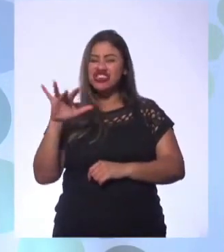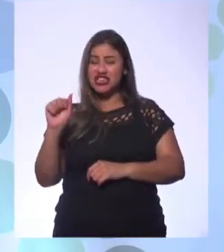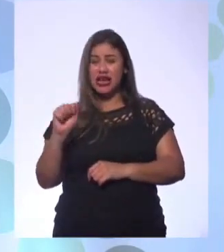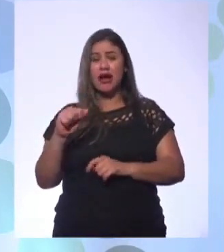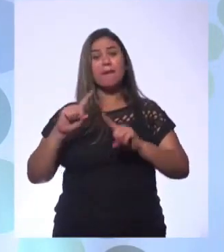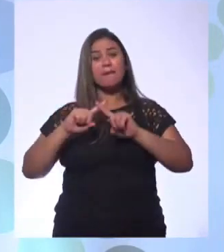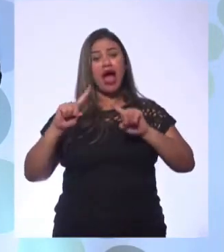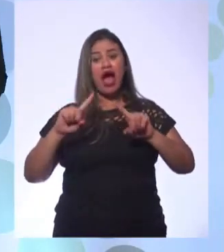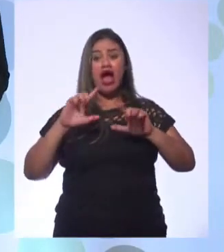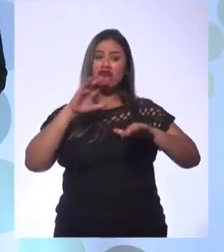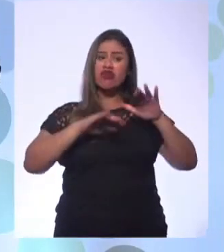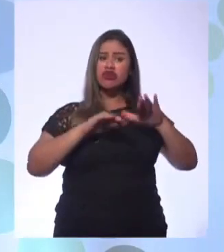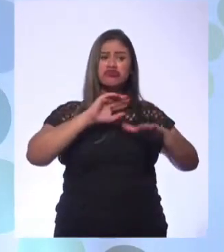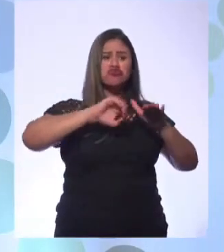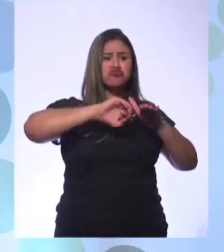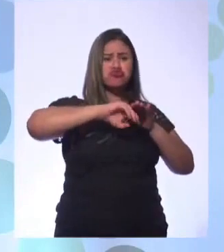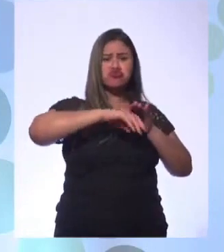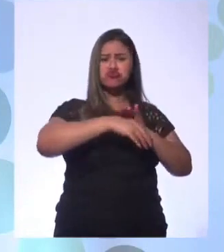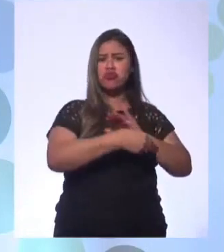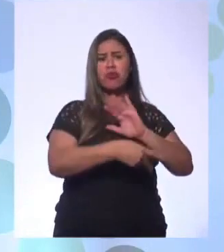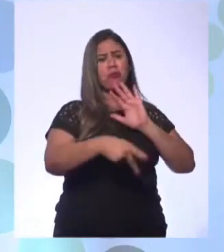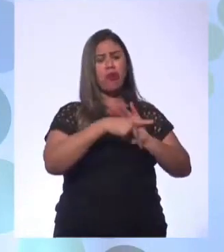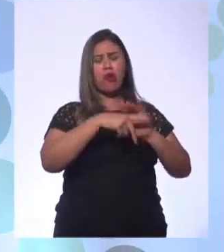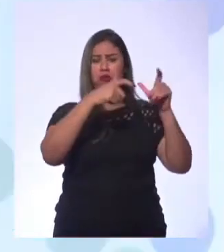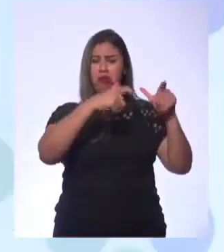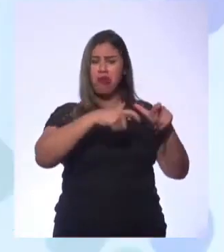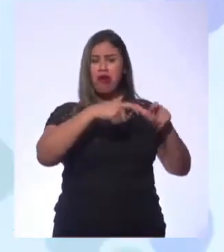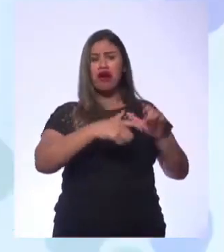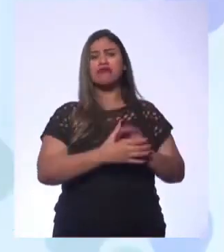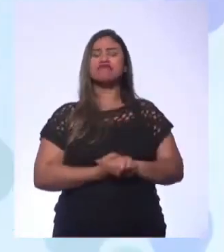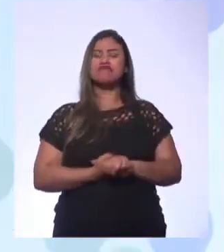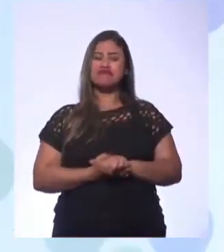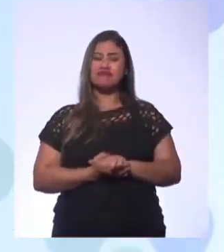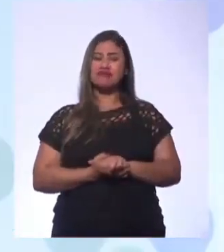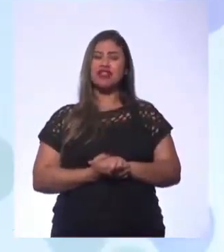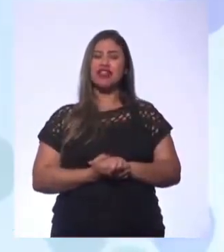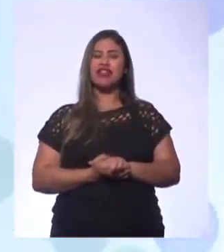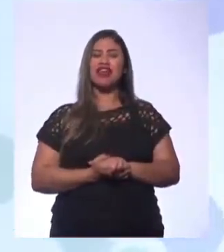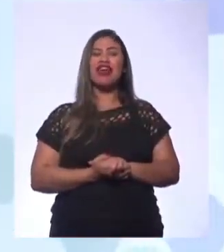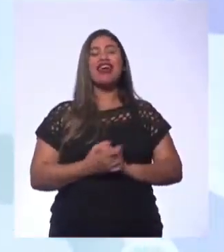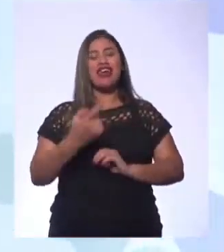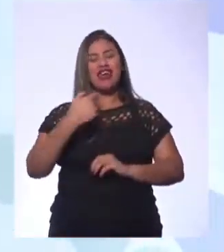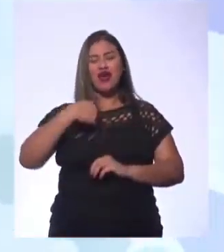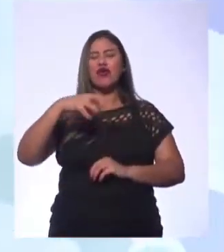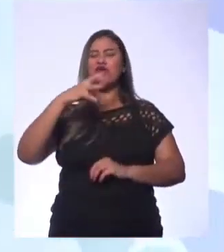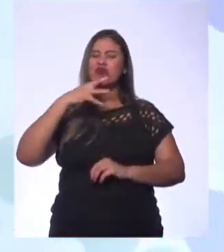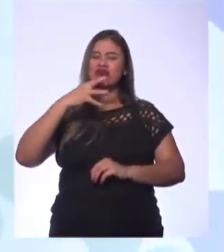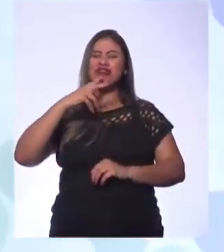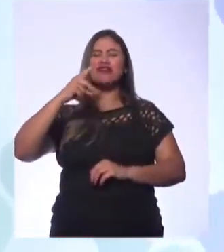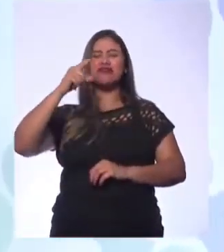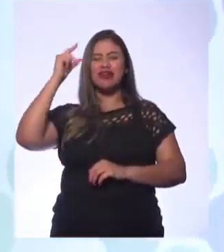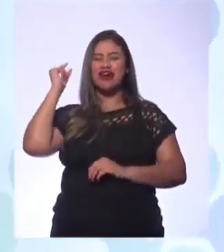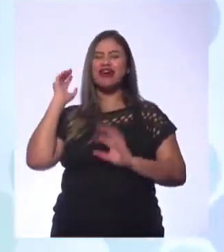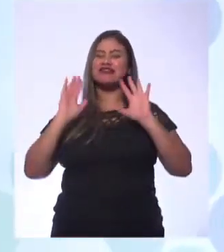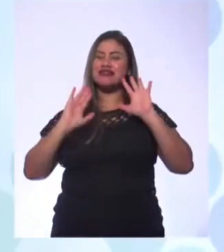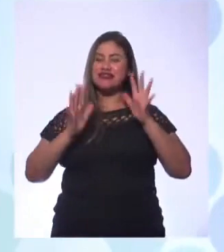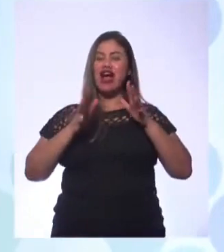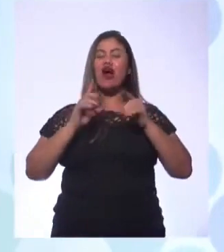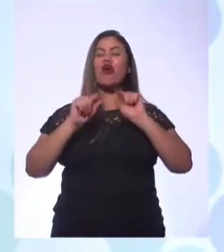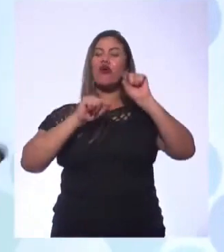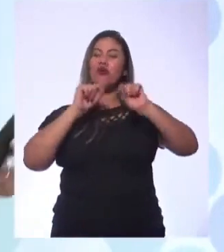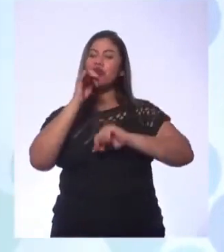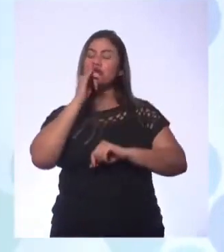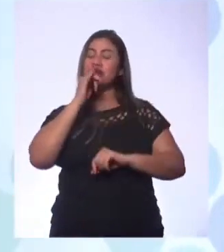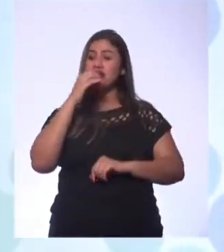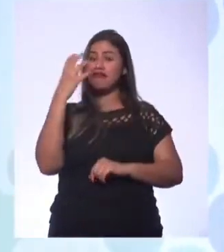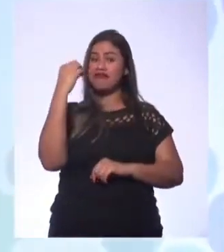palavra que já está inserida no vocabulário daquela região, né? Eu mesmo tenho casos assim muito interessantes, né? Quando você vai, por